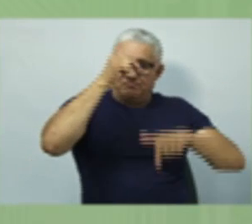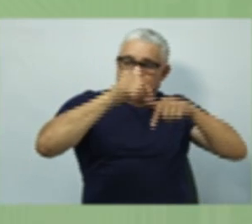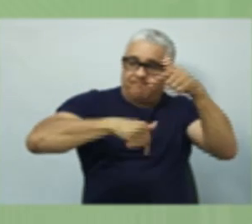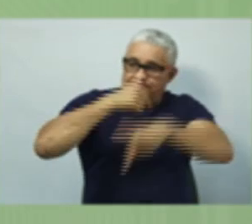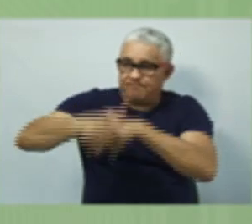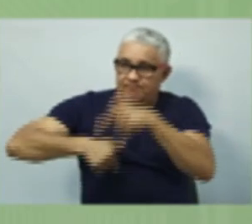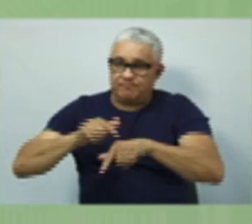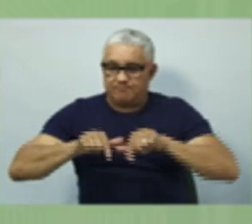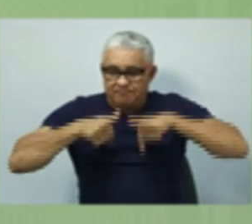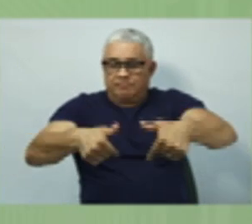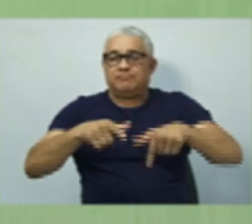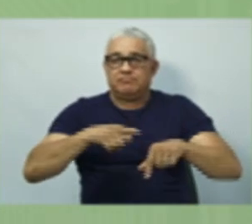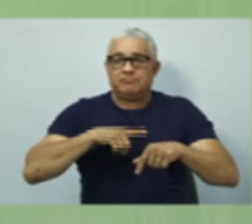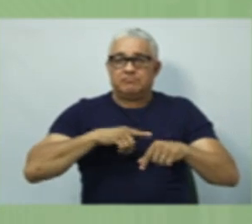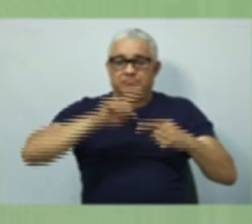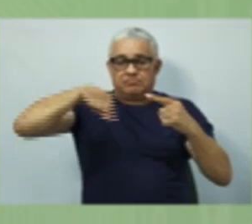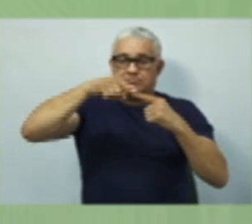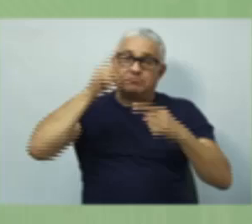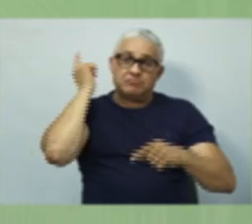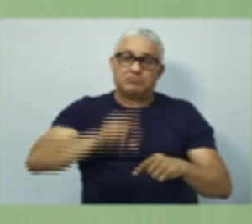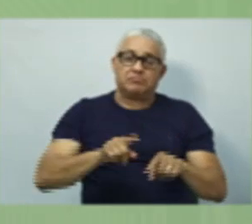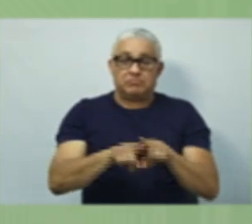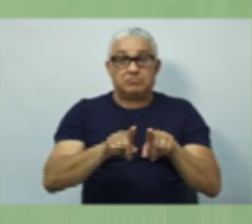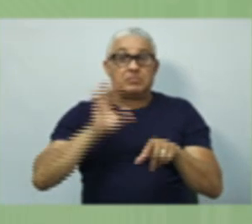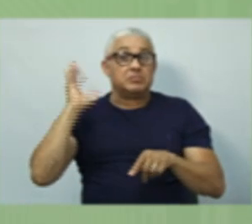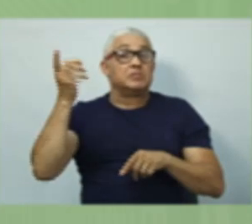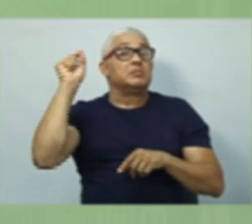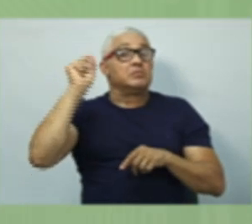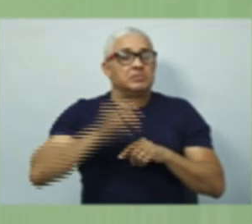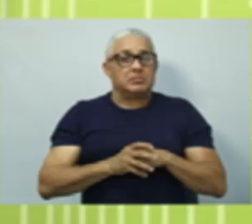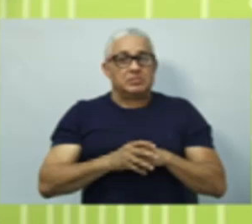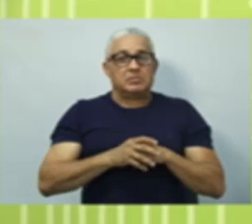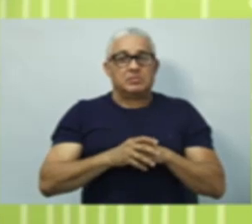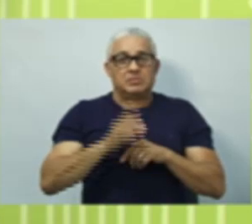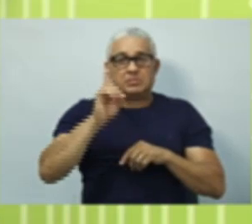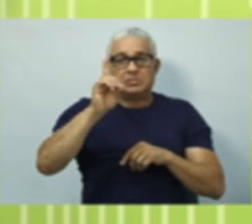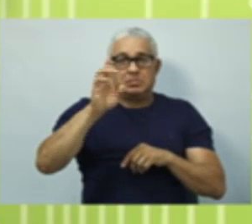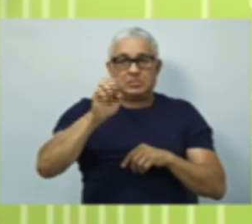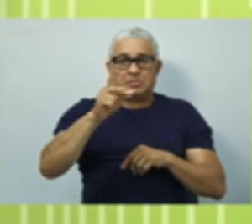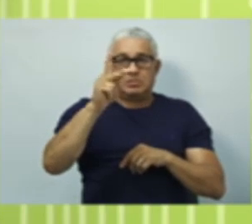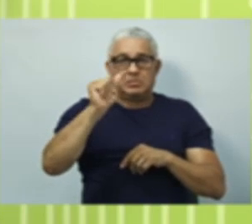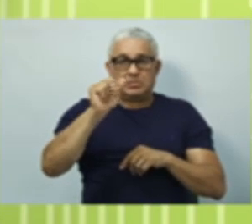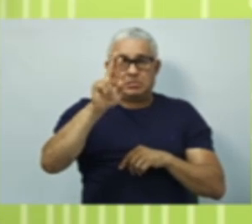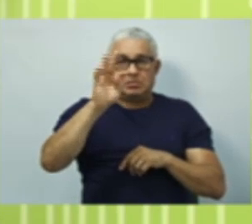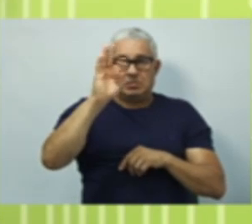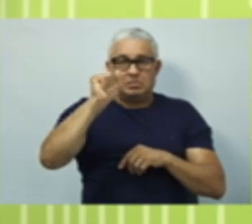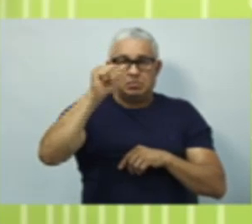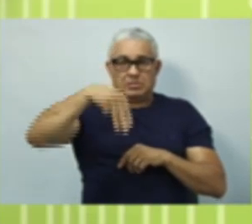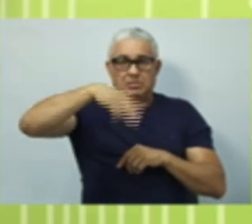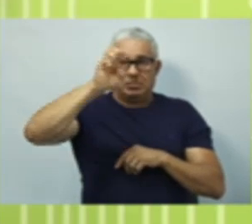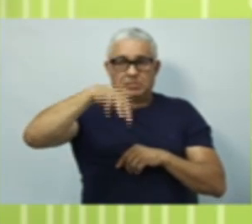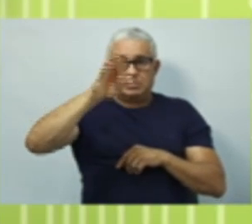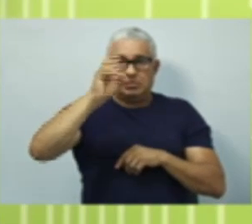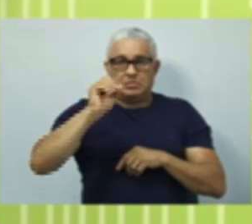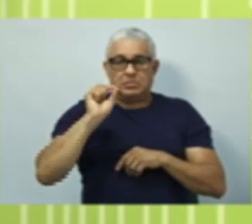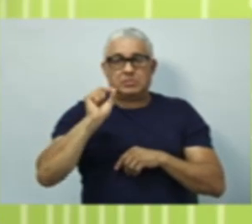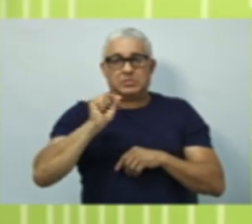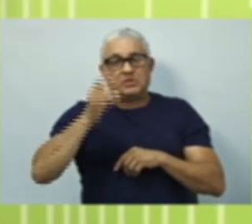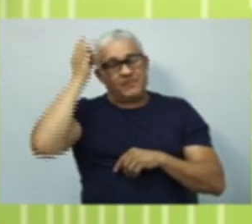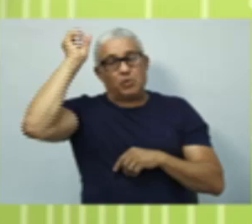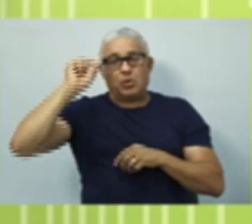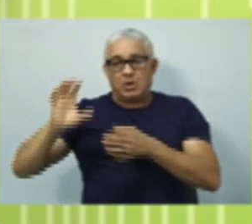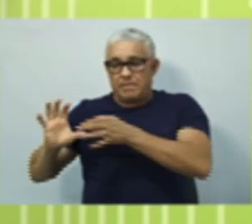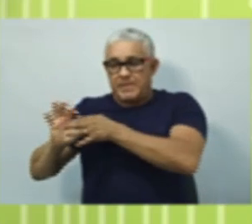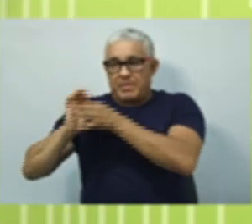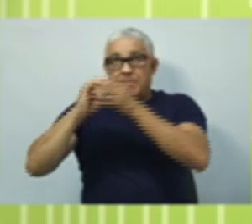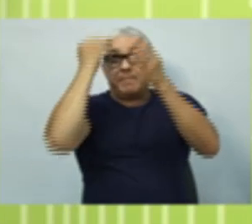tem, acontece a departamentalização para facilitar essa ligação de linhas hierárquicas